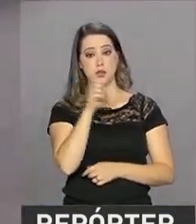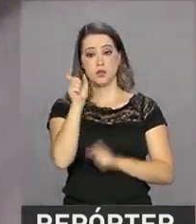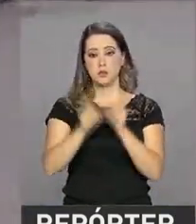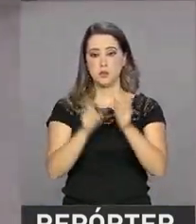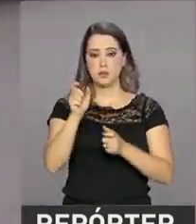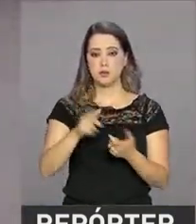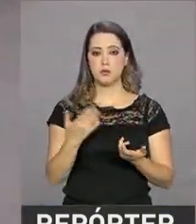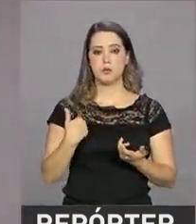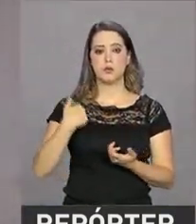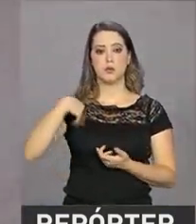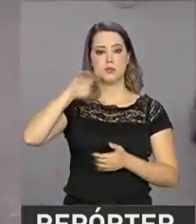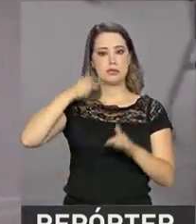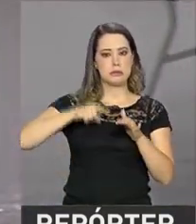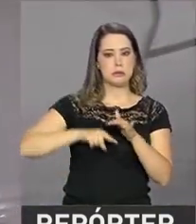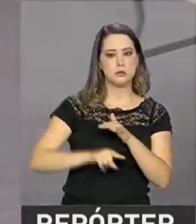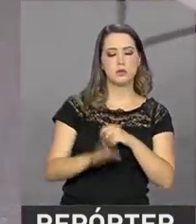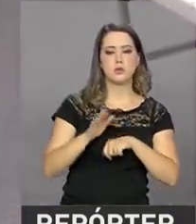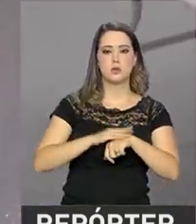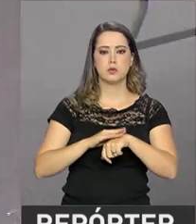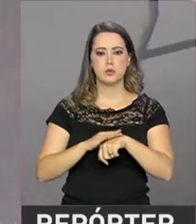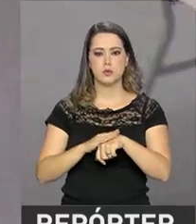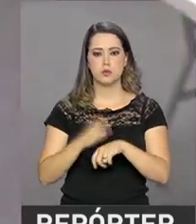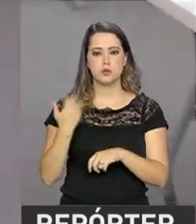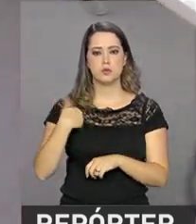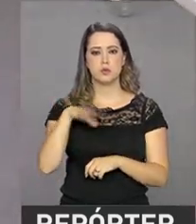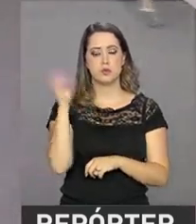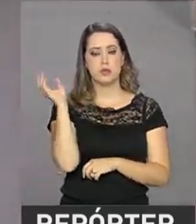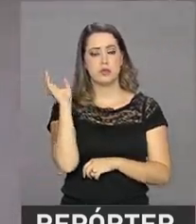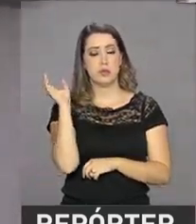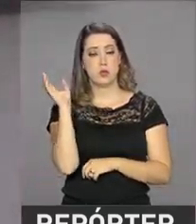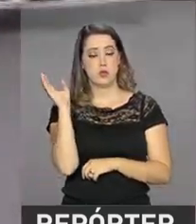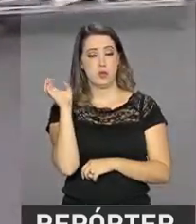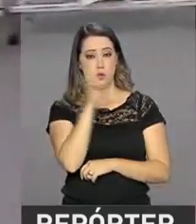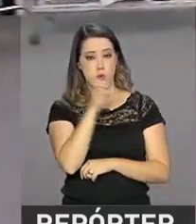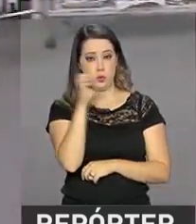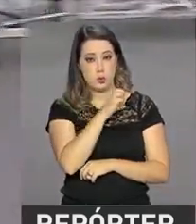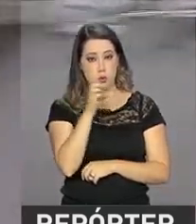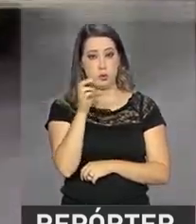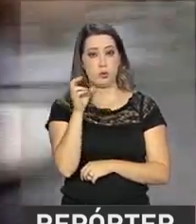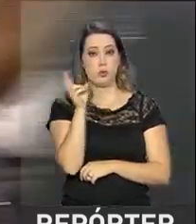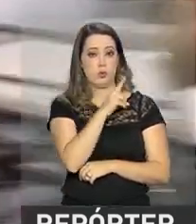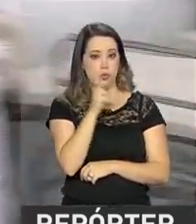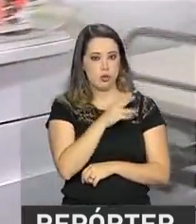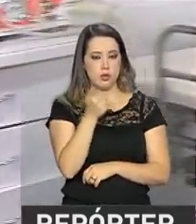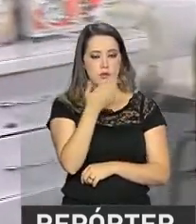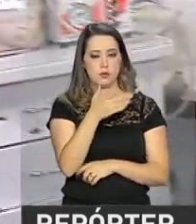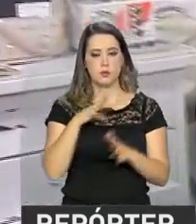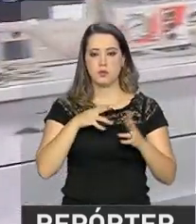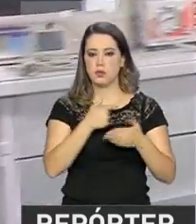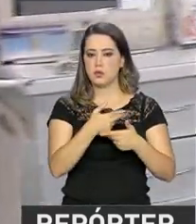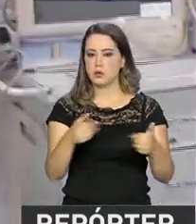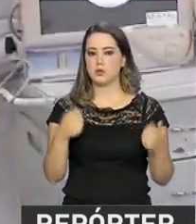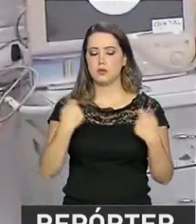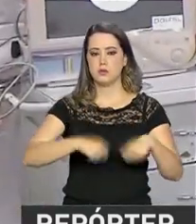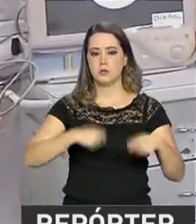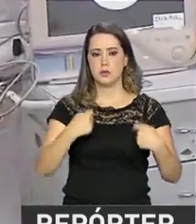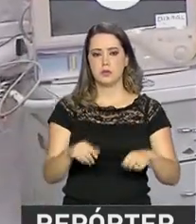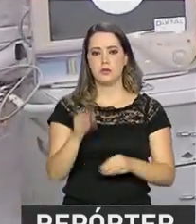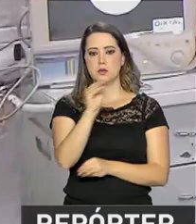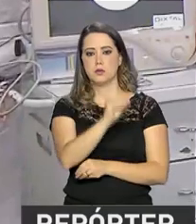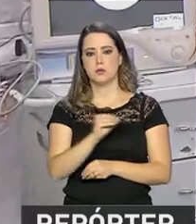atendidos os casos mais graves os casos mais urgentes essa sala de emergência tem todos os equipamentos necessários